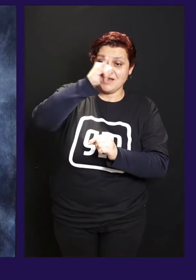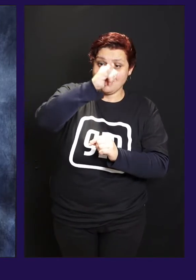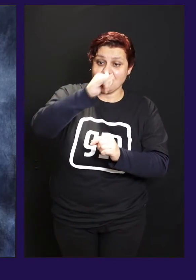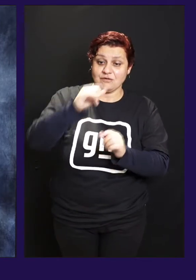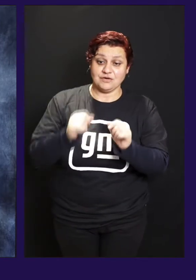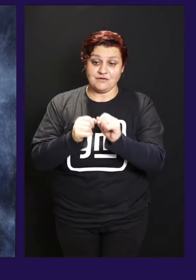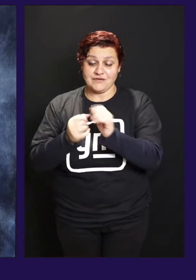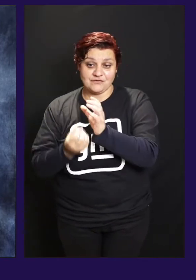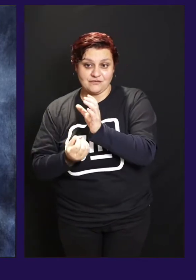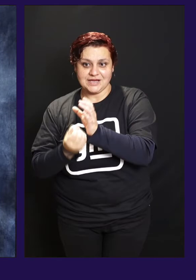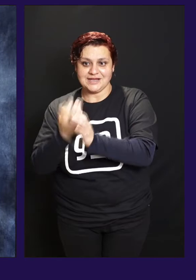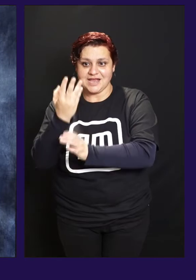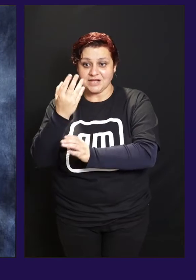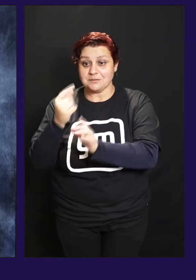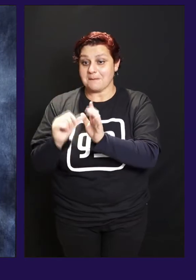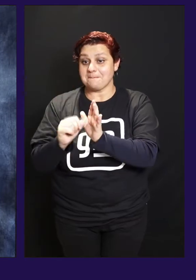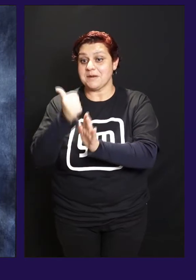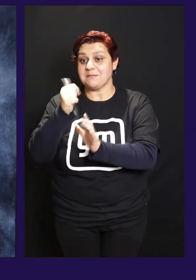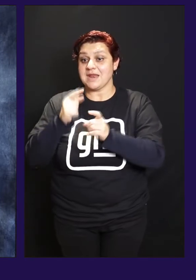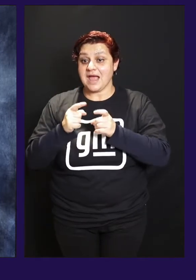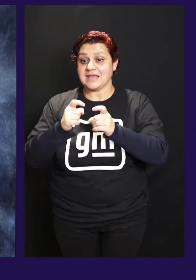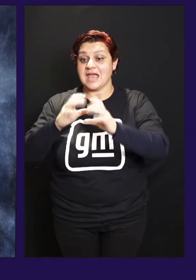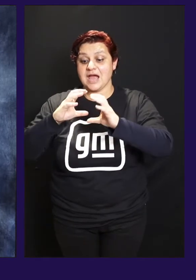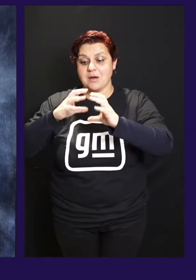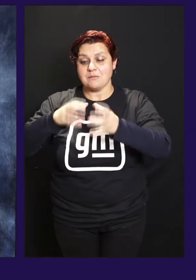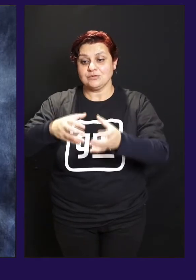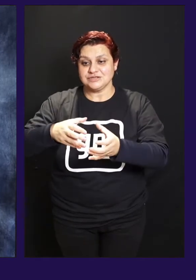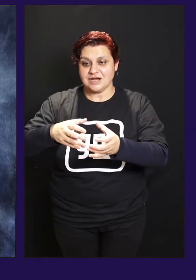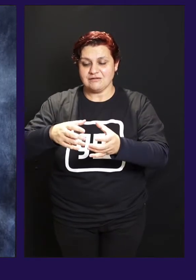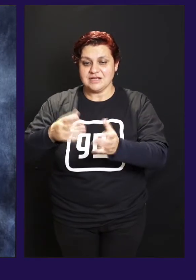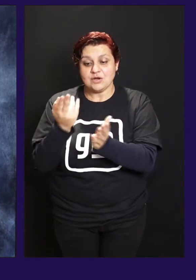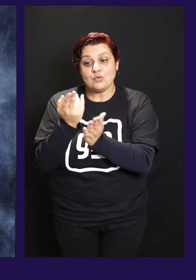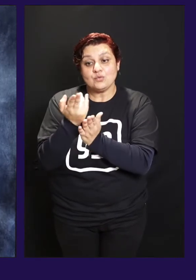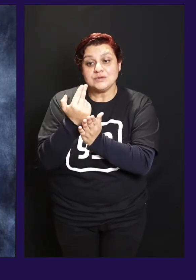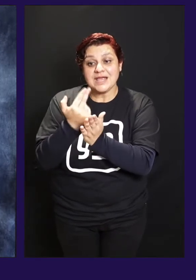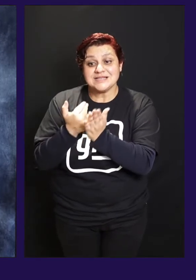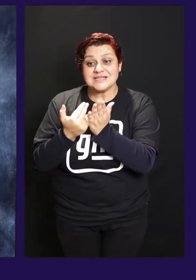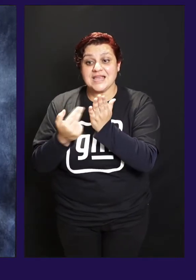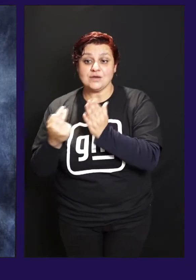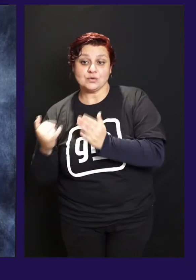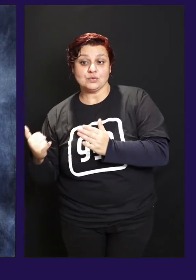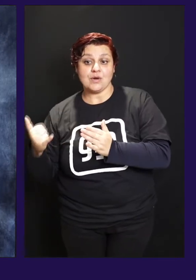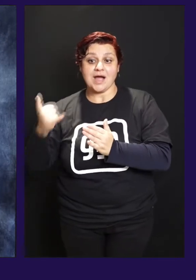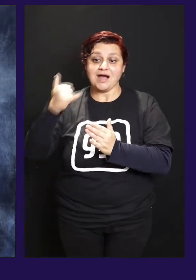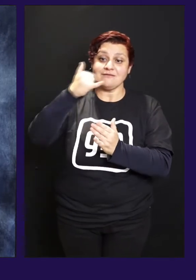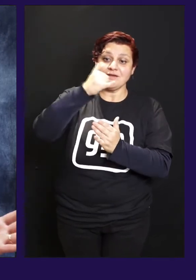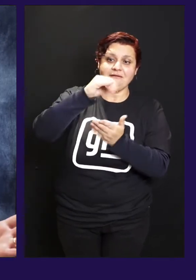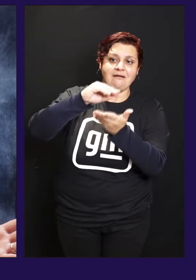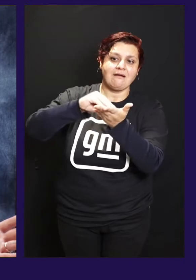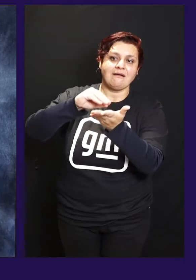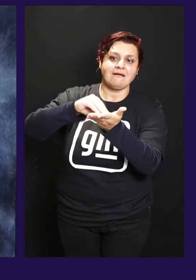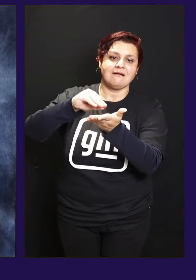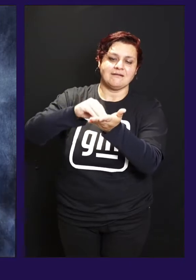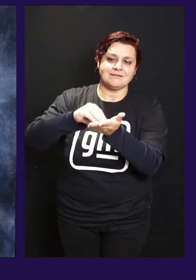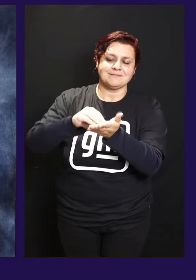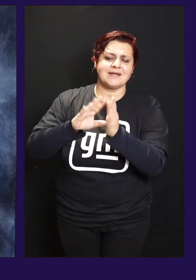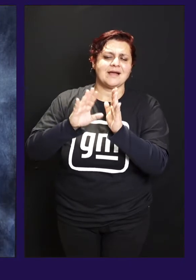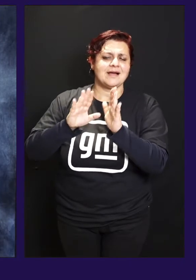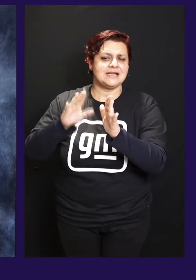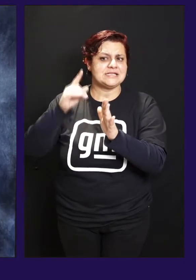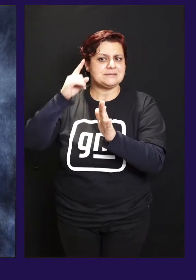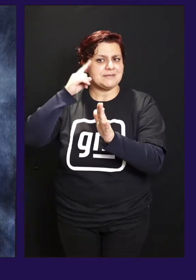é o primeiro conceito, de você imaginar que os ambientes e as ferramentas é que são deficientes e não as pessoas. E a gente pensar em formas